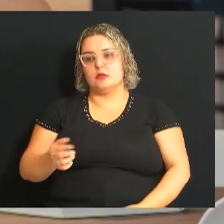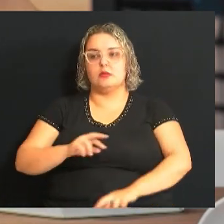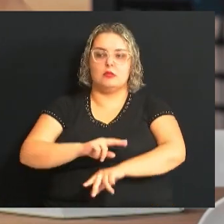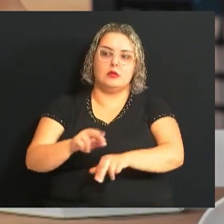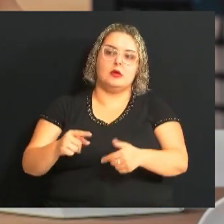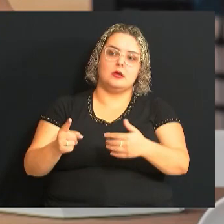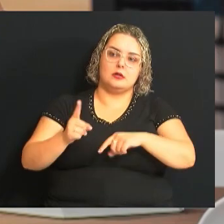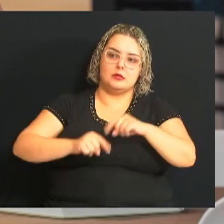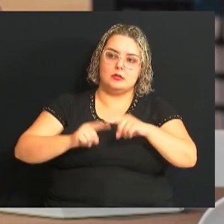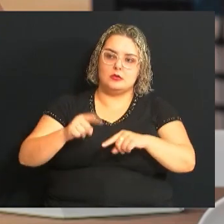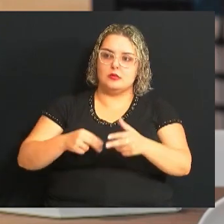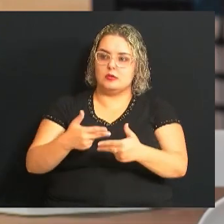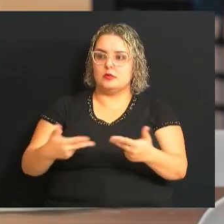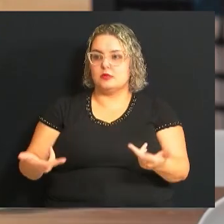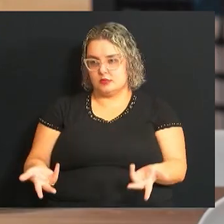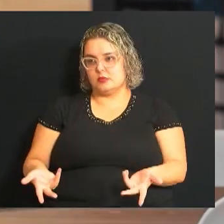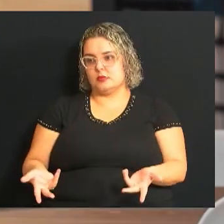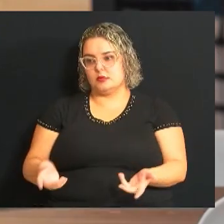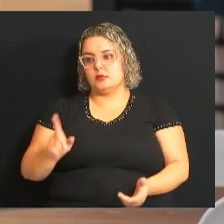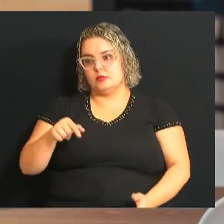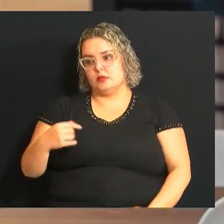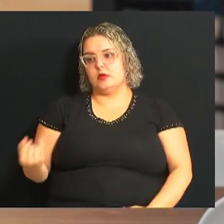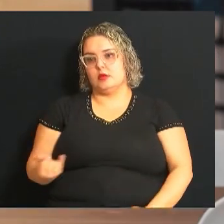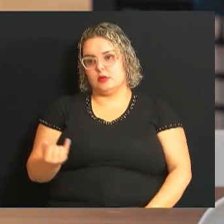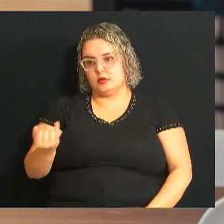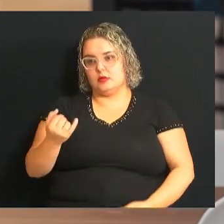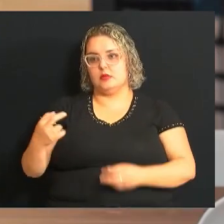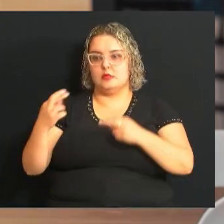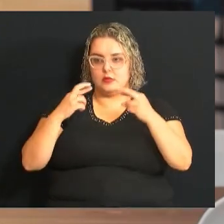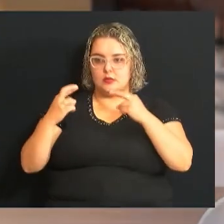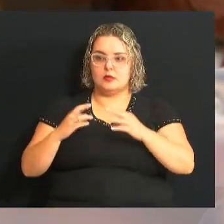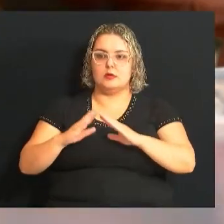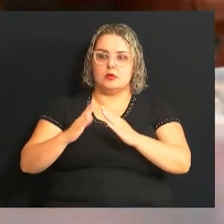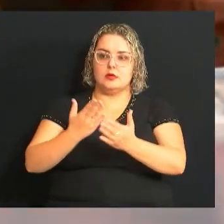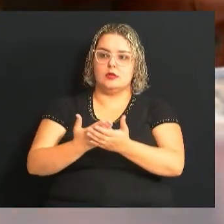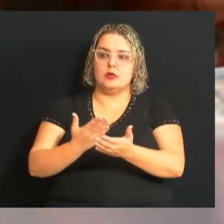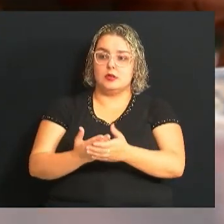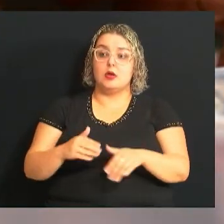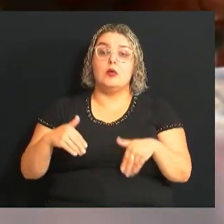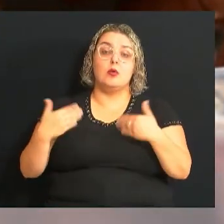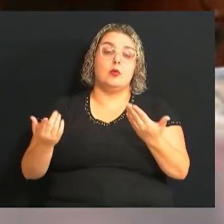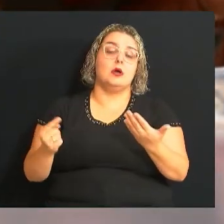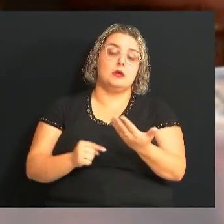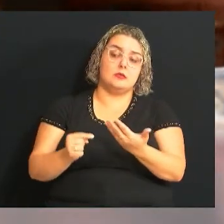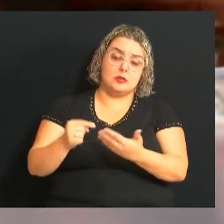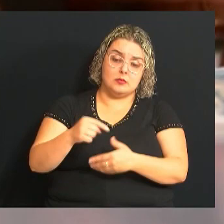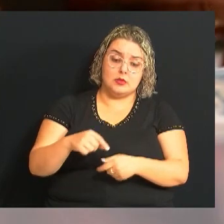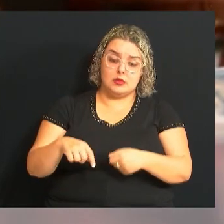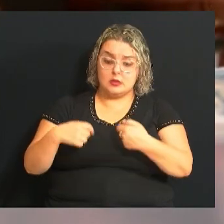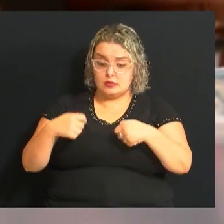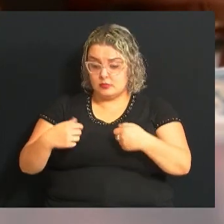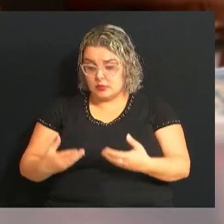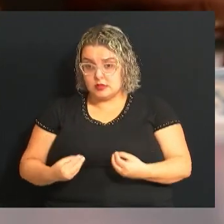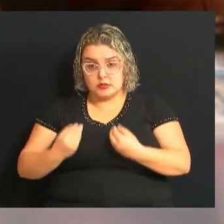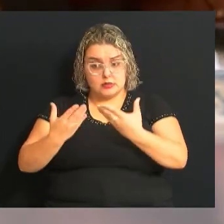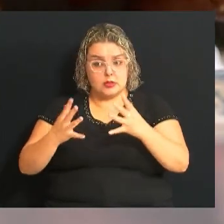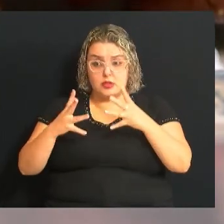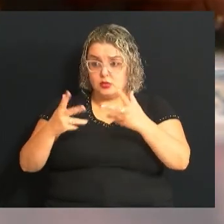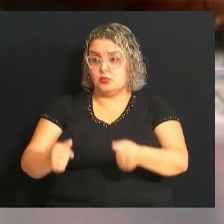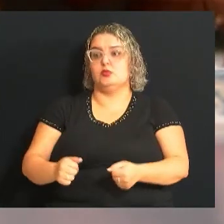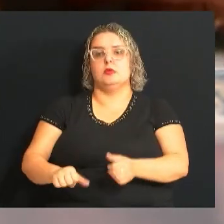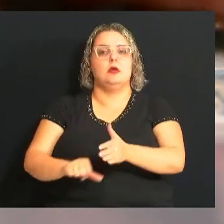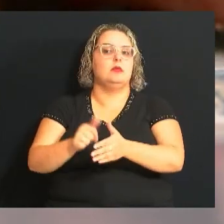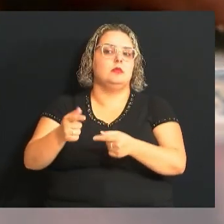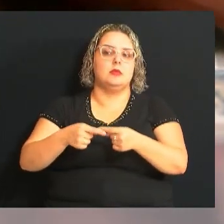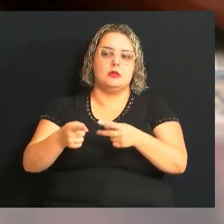então também é importante verificar com a escola quais são os itens, né? Se precisa entregar tudo na primeira semana,